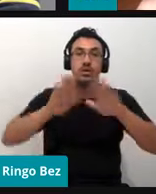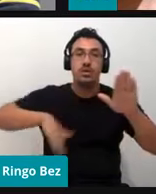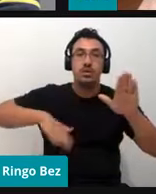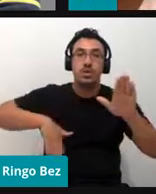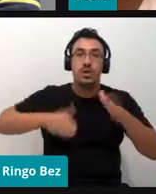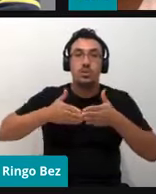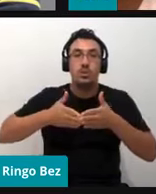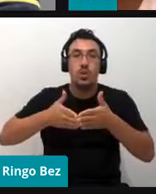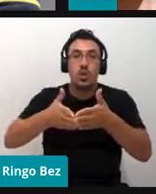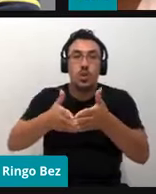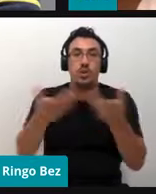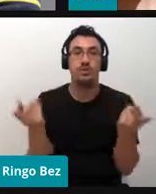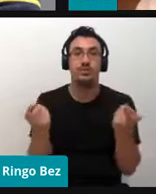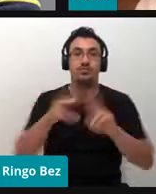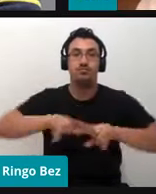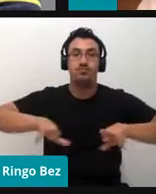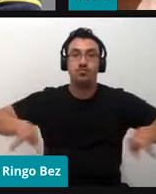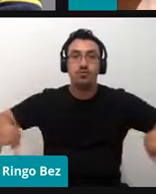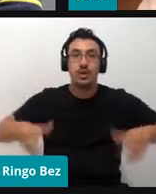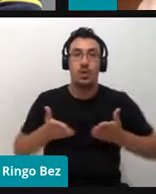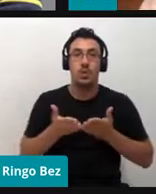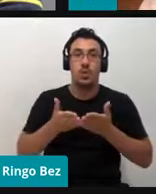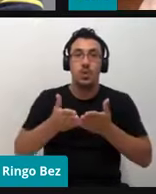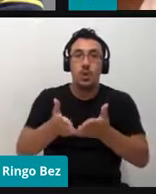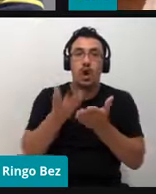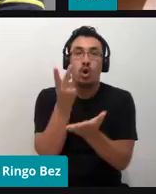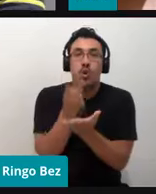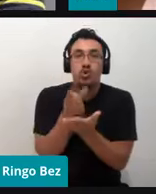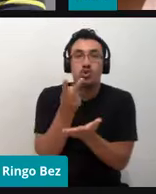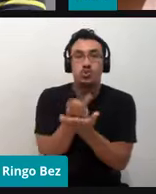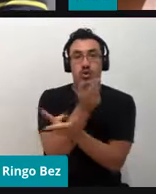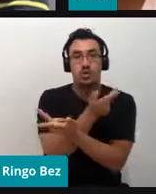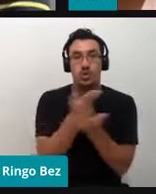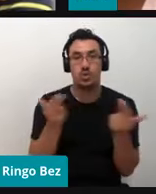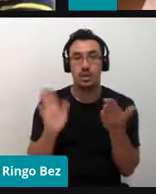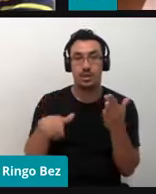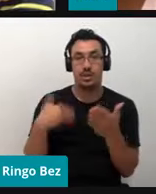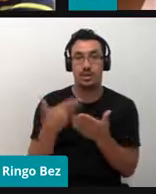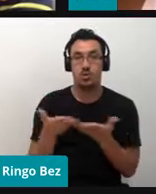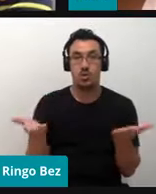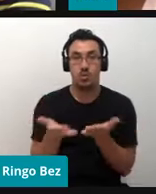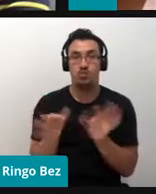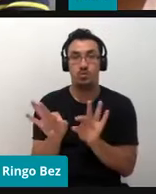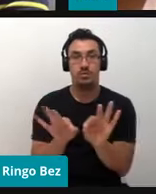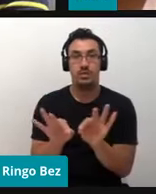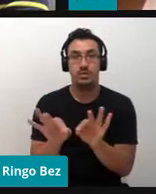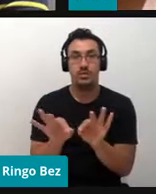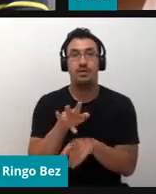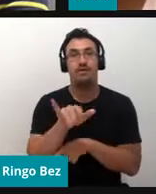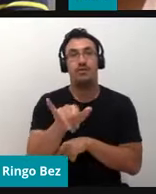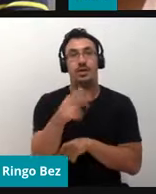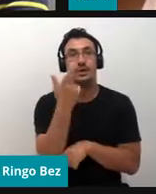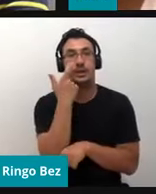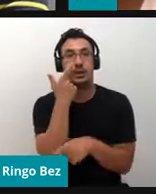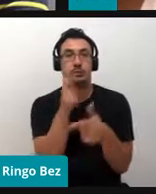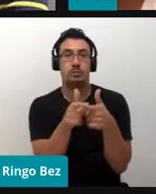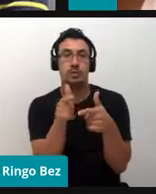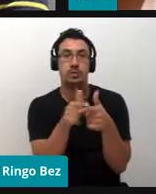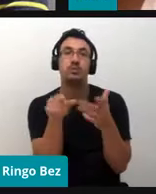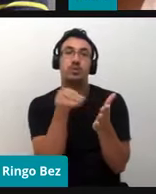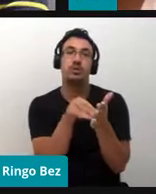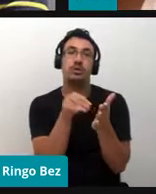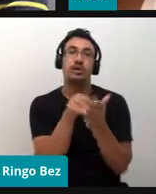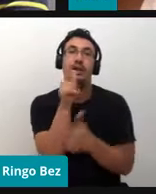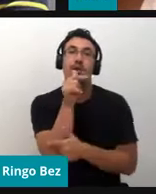porto, etc., continuem como estão planejados, aí nós provavelmente vamos ter escassez hídrica,